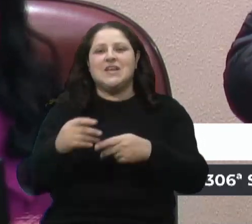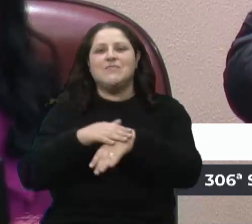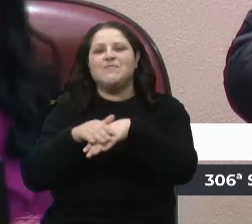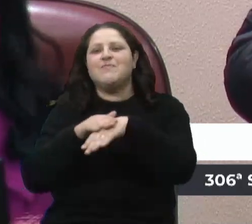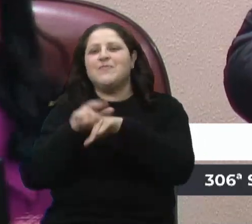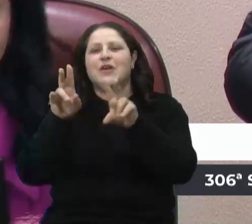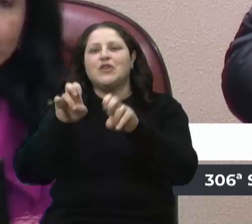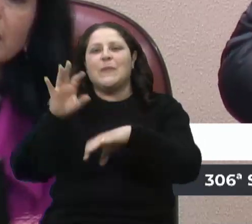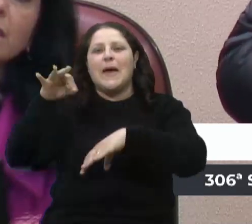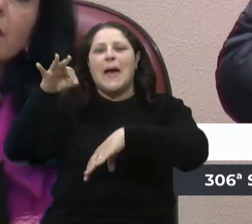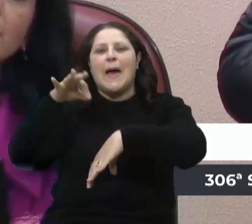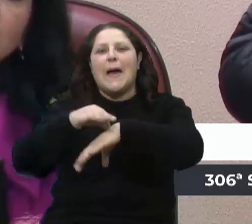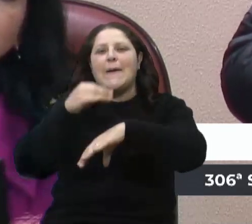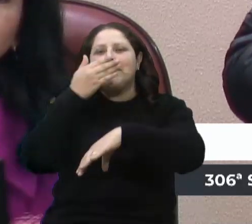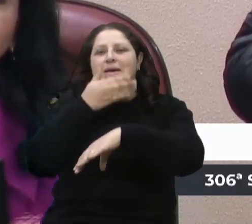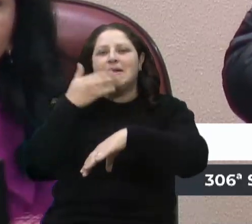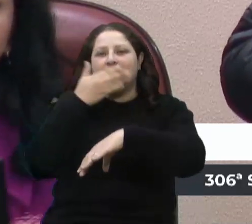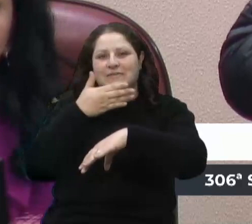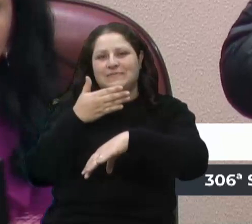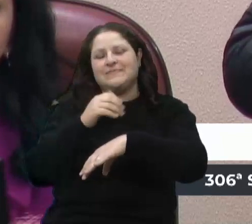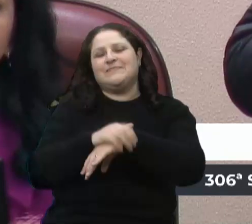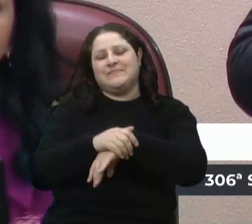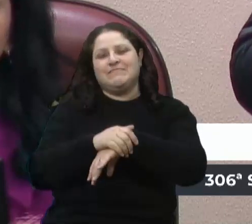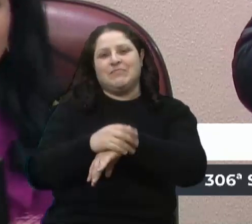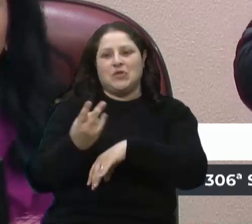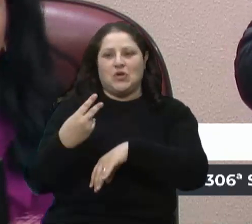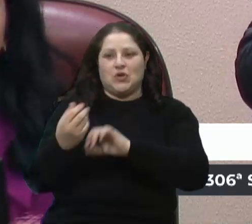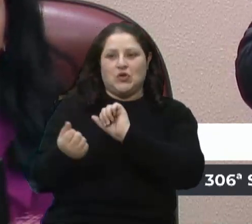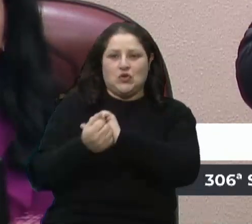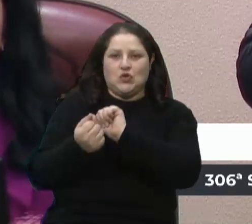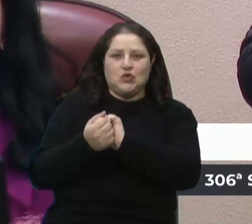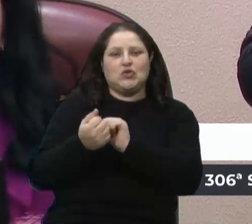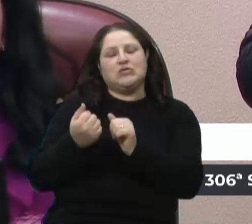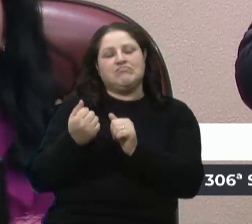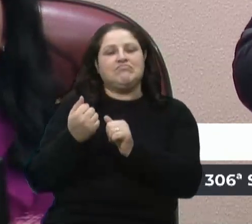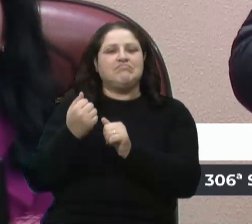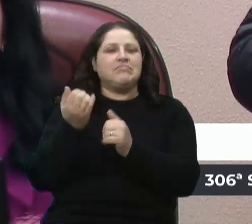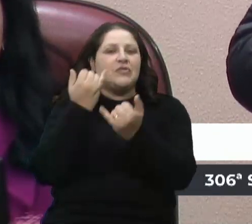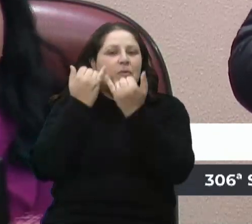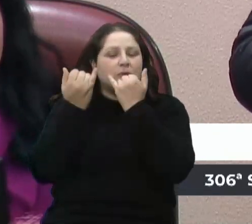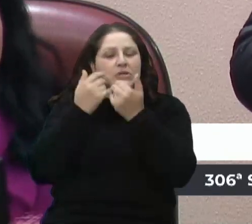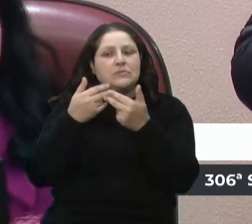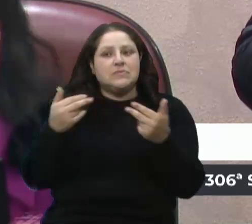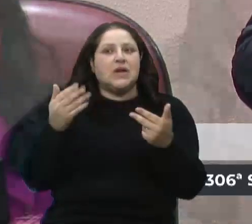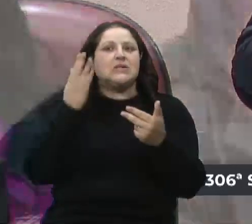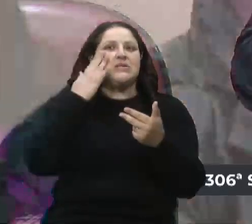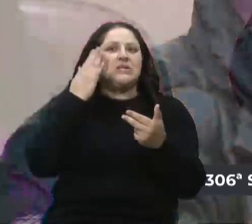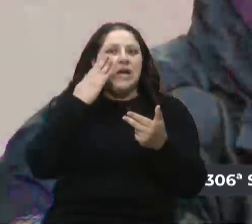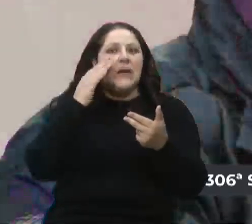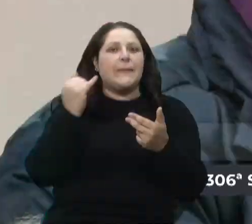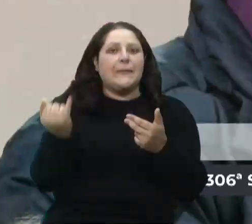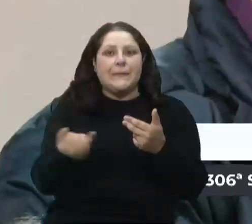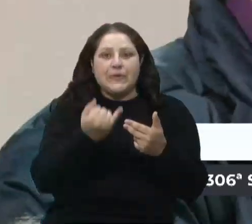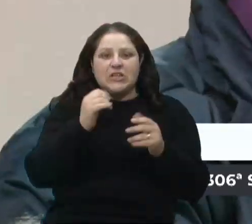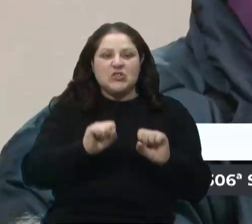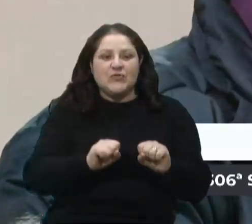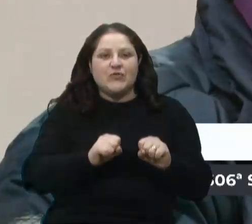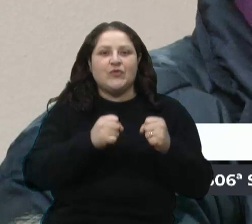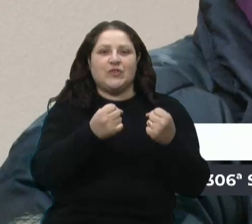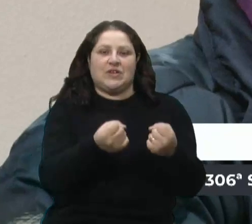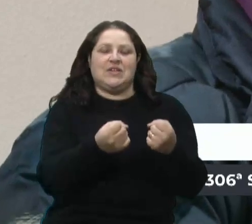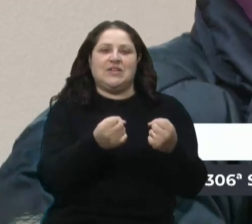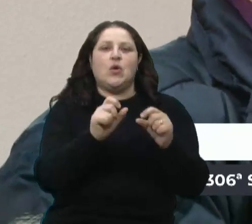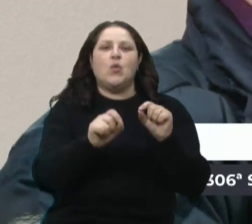lá eu estava junto com o senhor naquele momento e a gente sabe o quanto é importante né hoje de a gente fortalecer a família